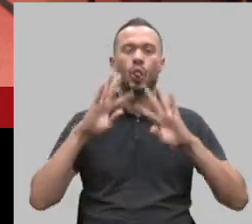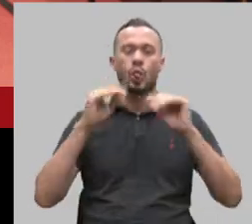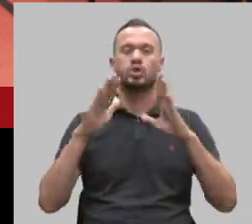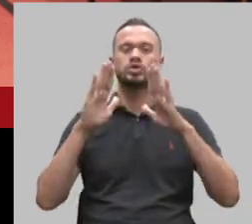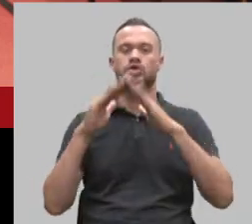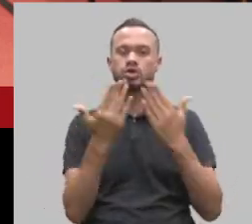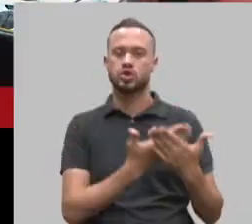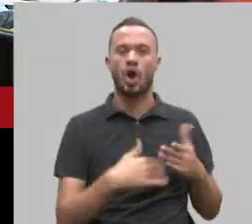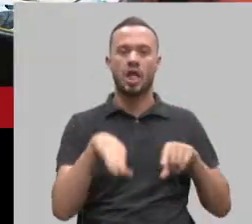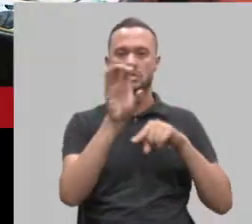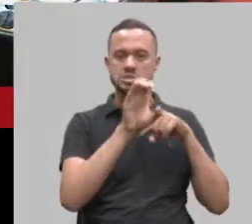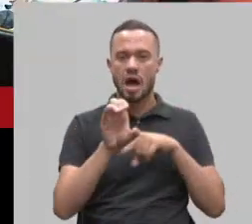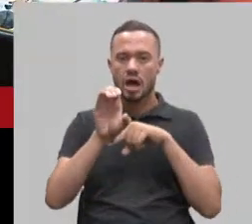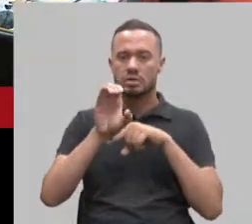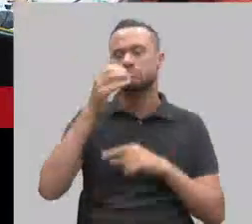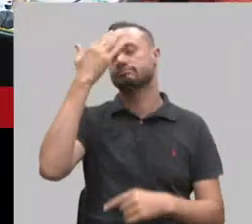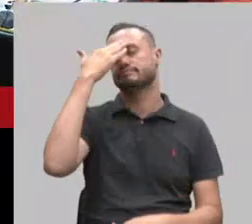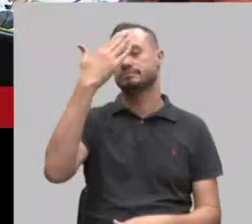isso muito obrigado